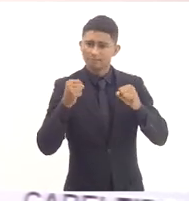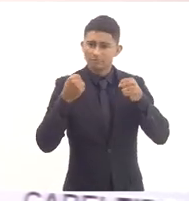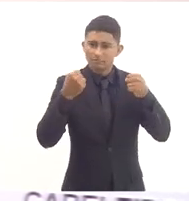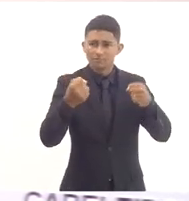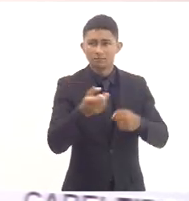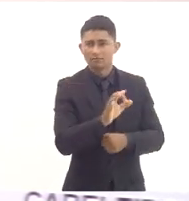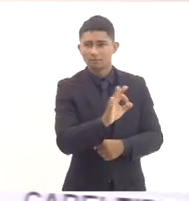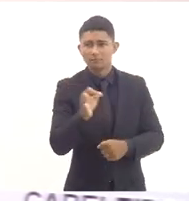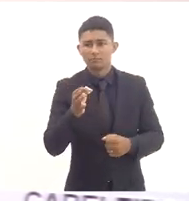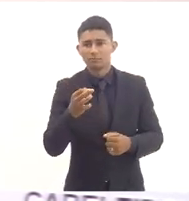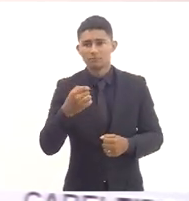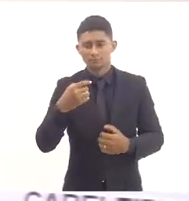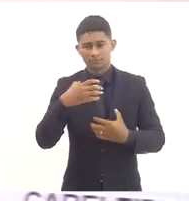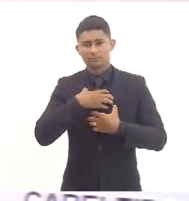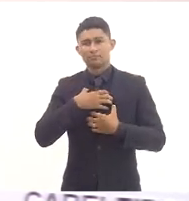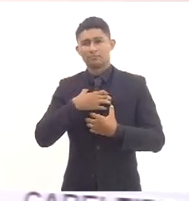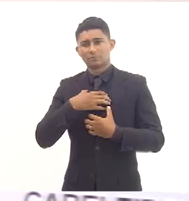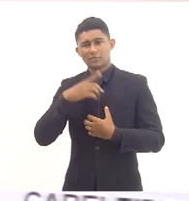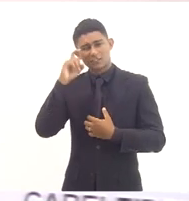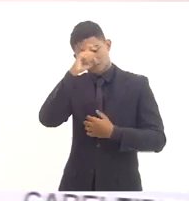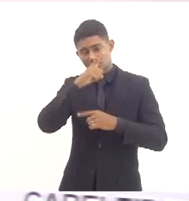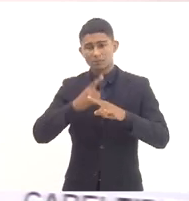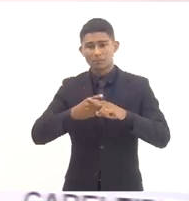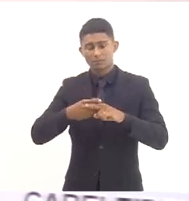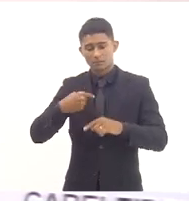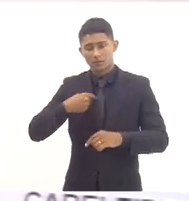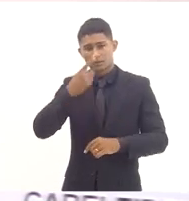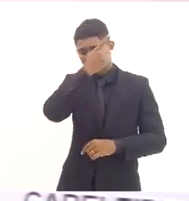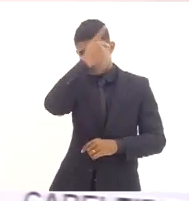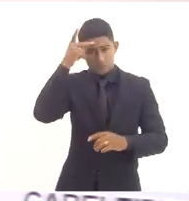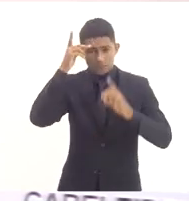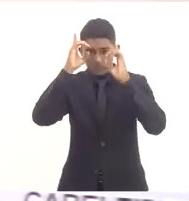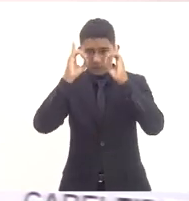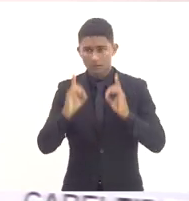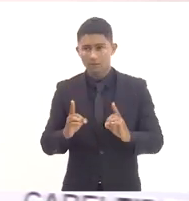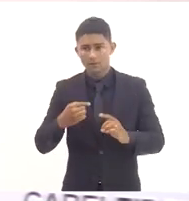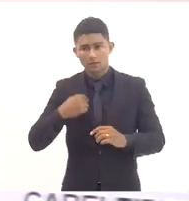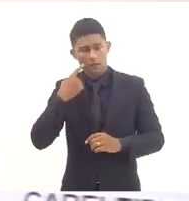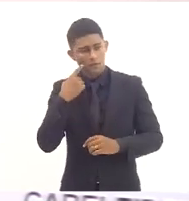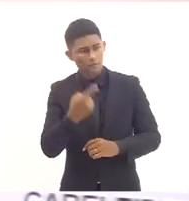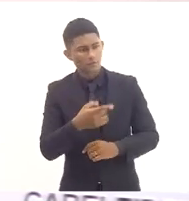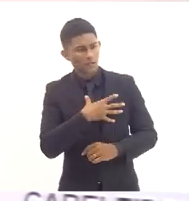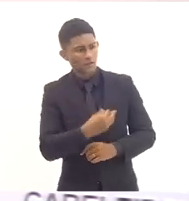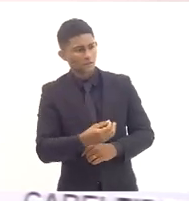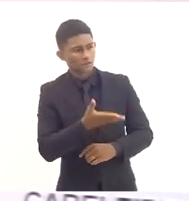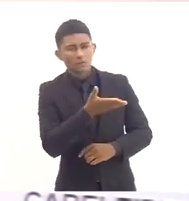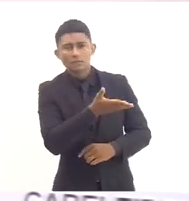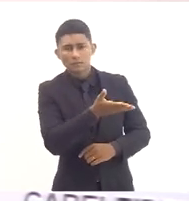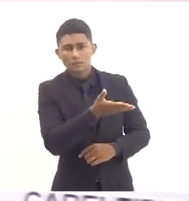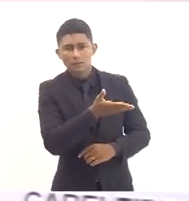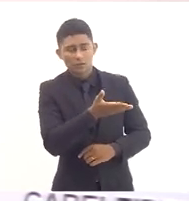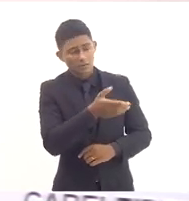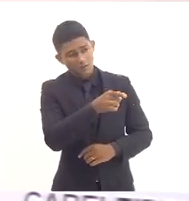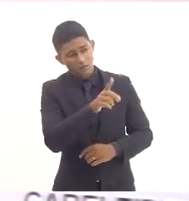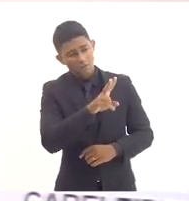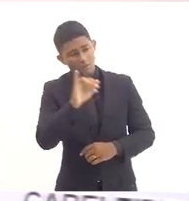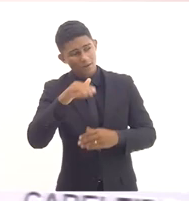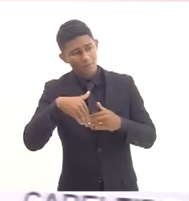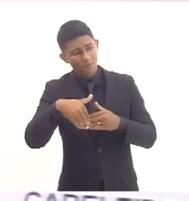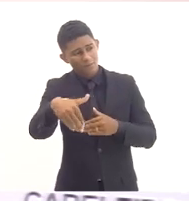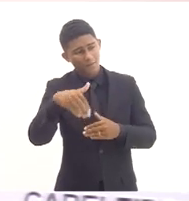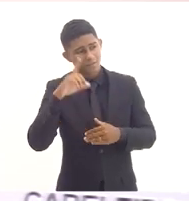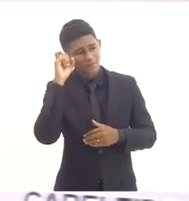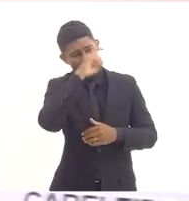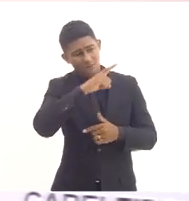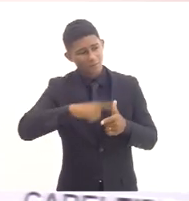Para mim é muito difícil ser pessoa com deficiência e olhar para o meu filho e perceber as coisas que ele vai passar porque eu já